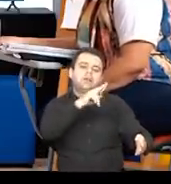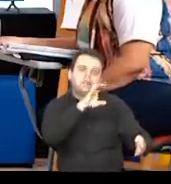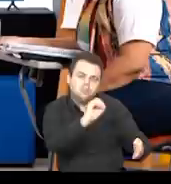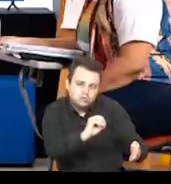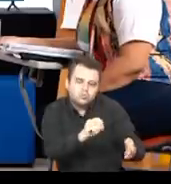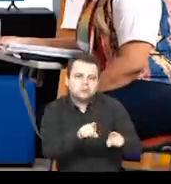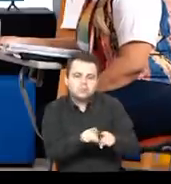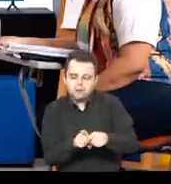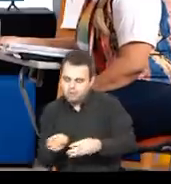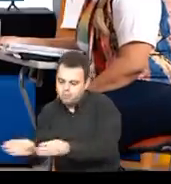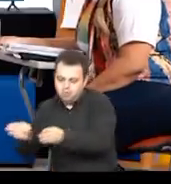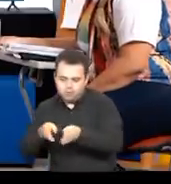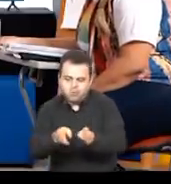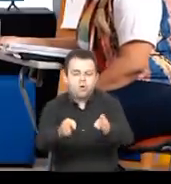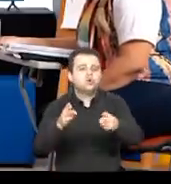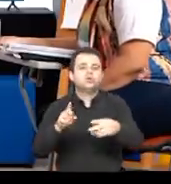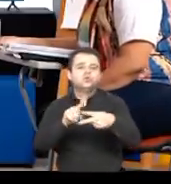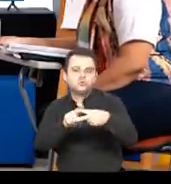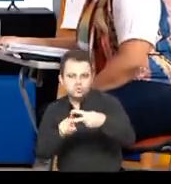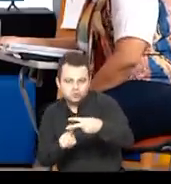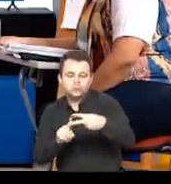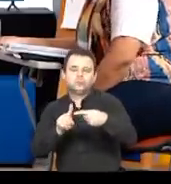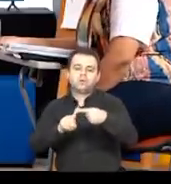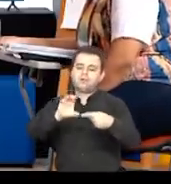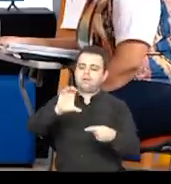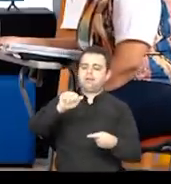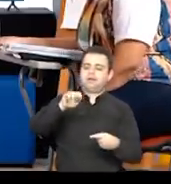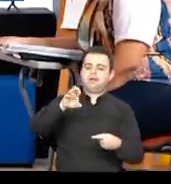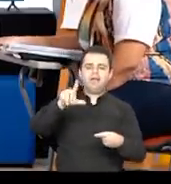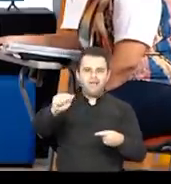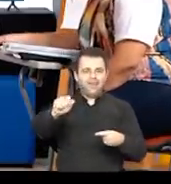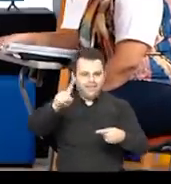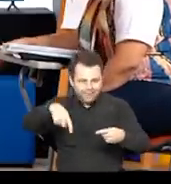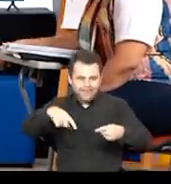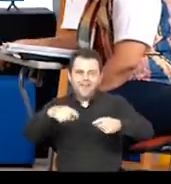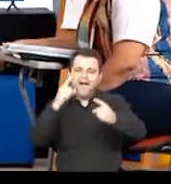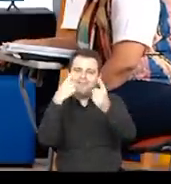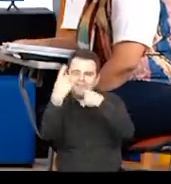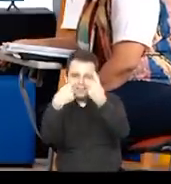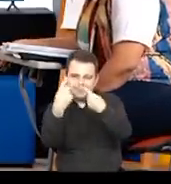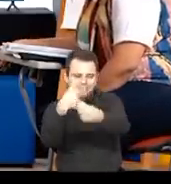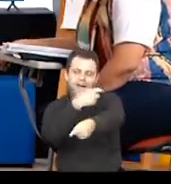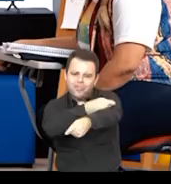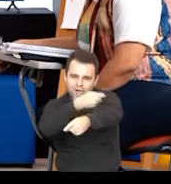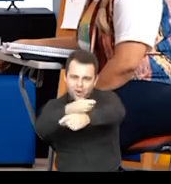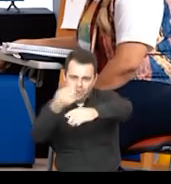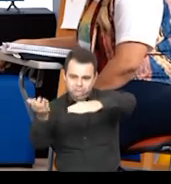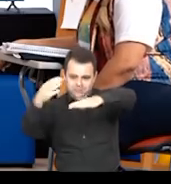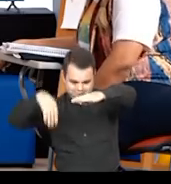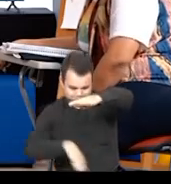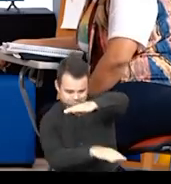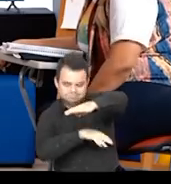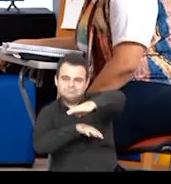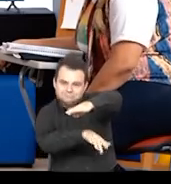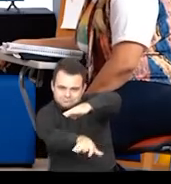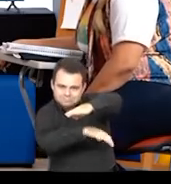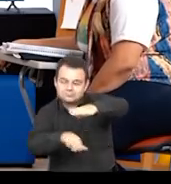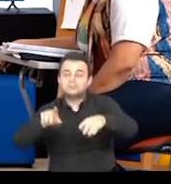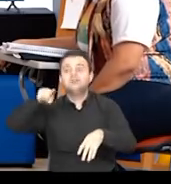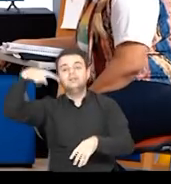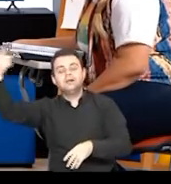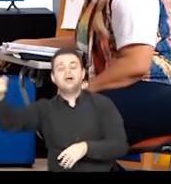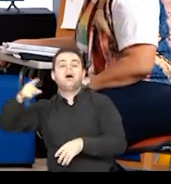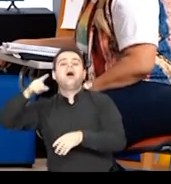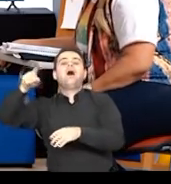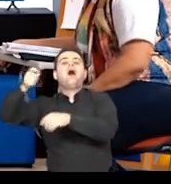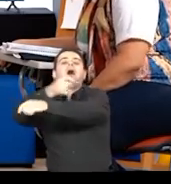rio, que hoje conhecemos como Córrego Canela, que passa embaixo da Avenida Alberto Andaló, e o Córrego Borá, que passa ao longo da